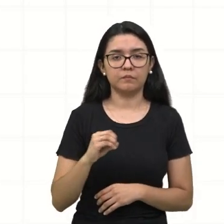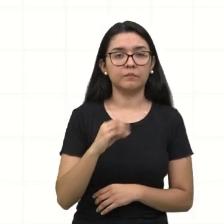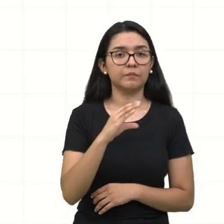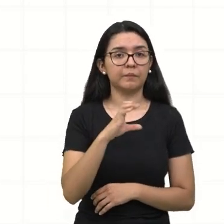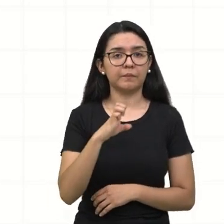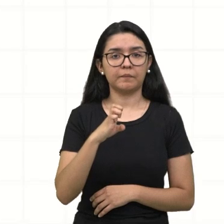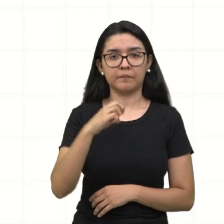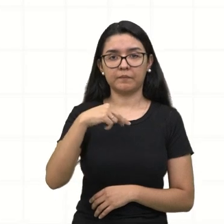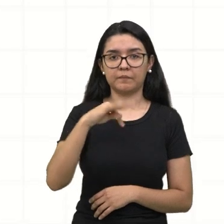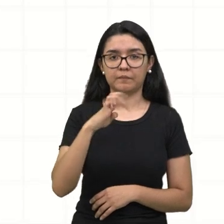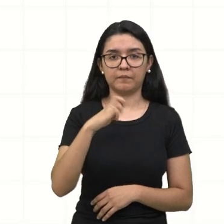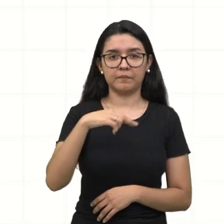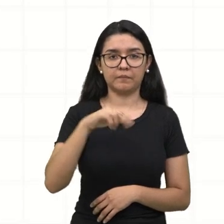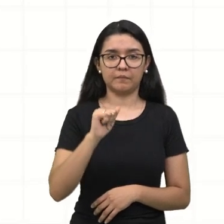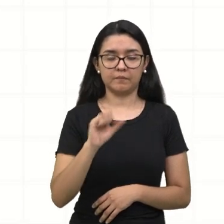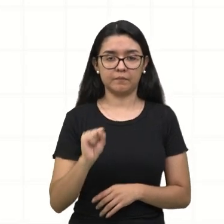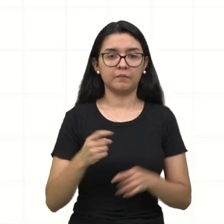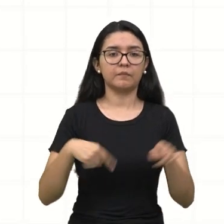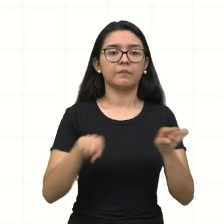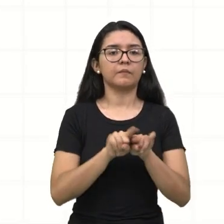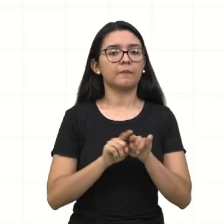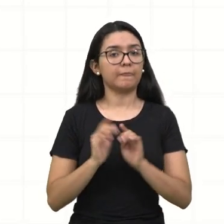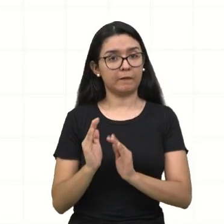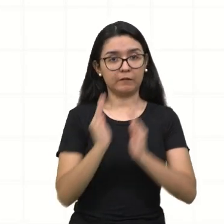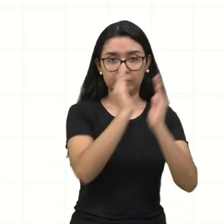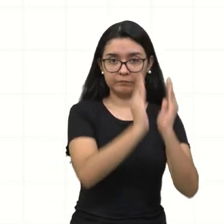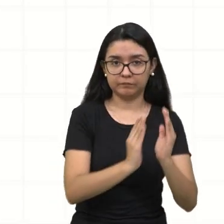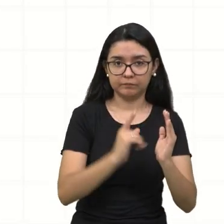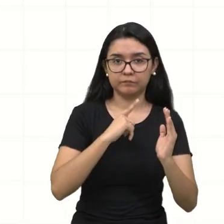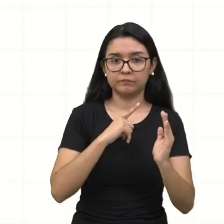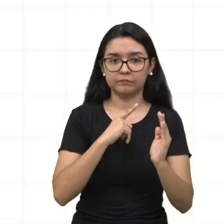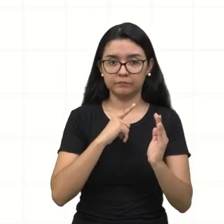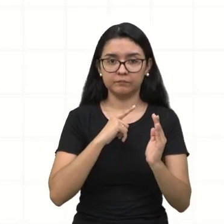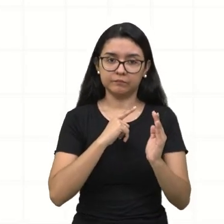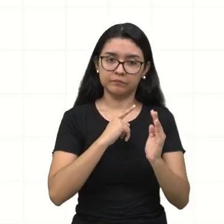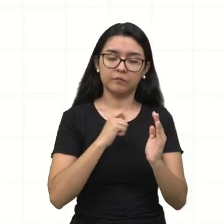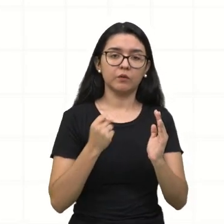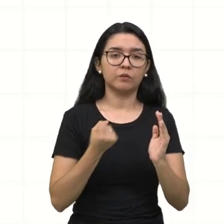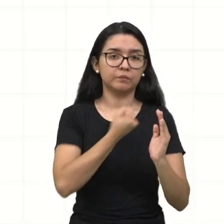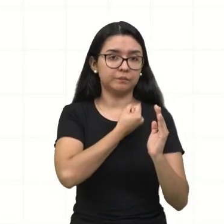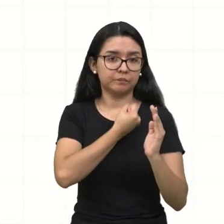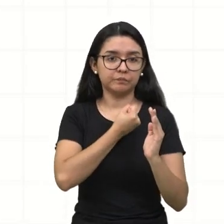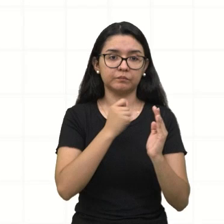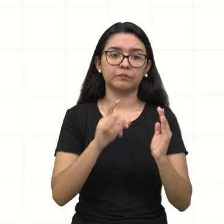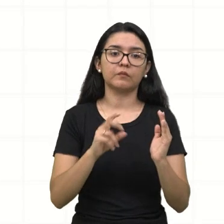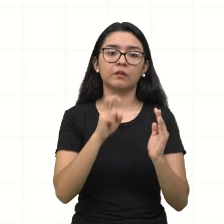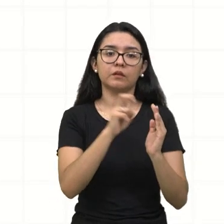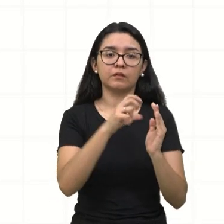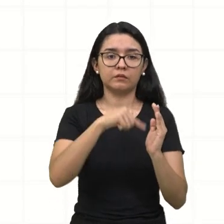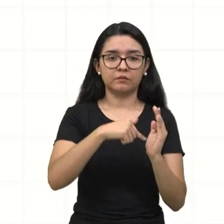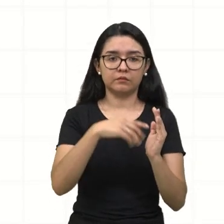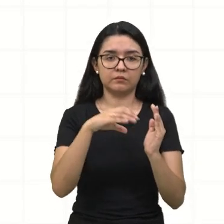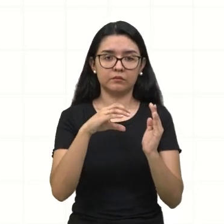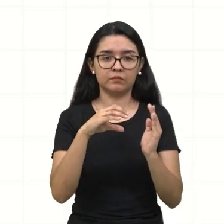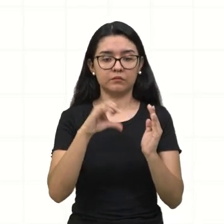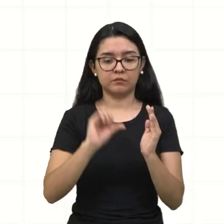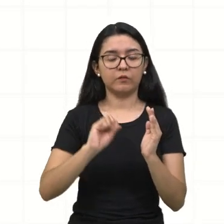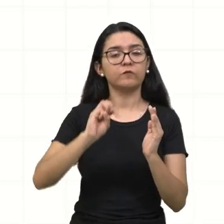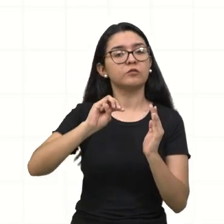já passamos aqui para a nossa outra sequência de valores, né? Vamos ter aqui já os milhares,